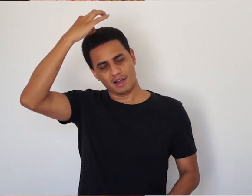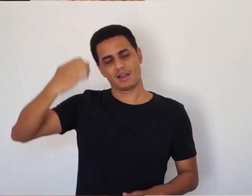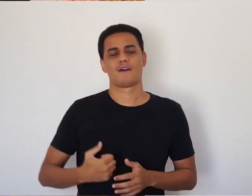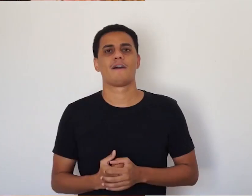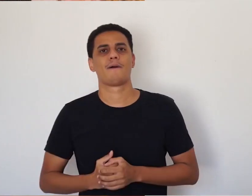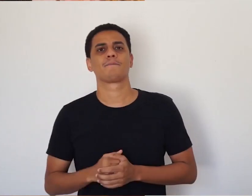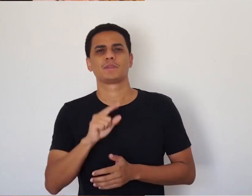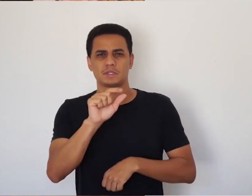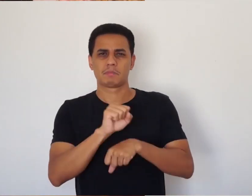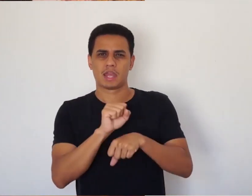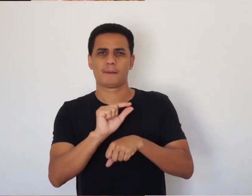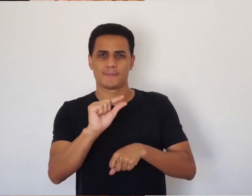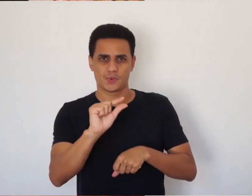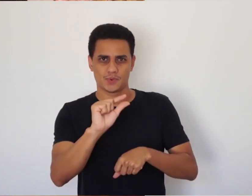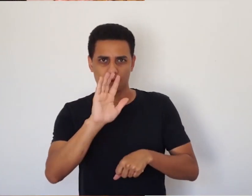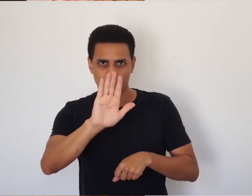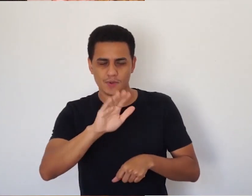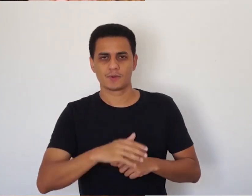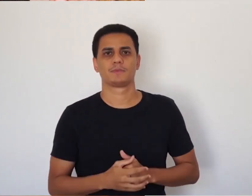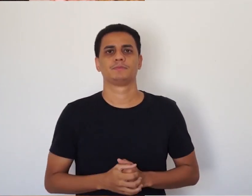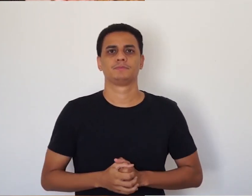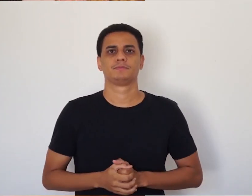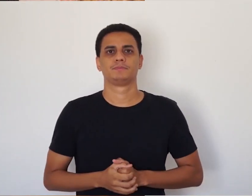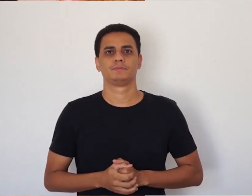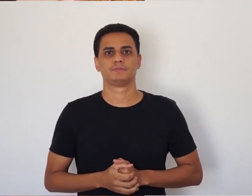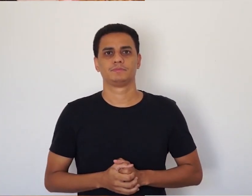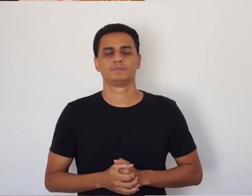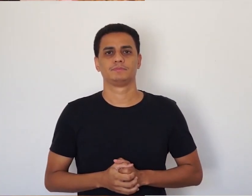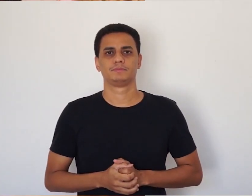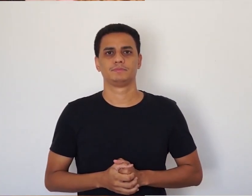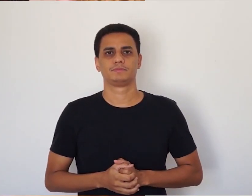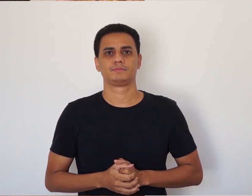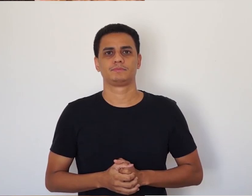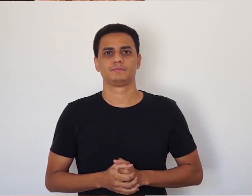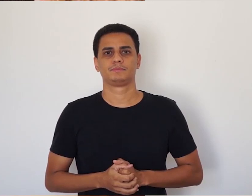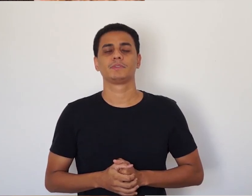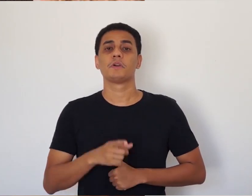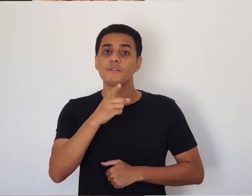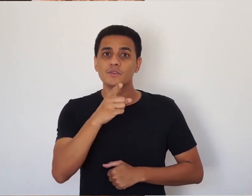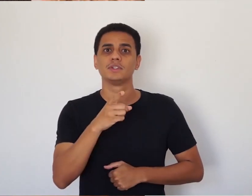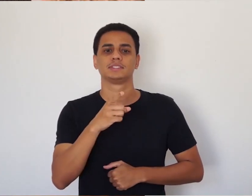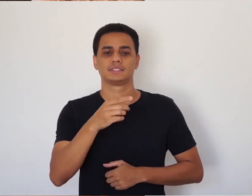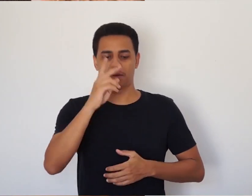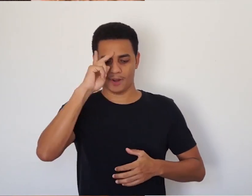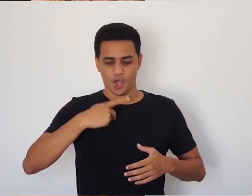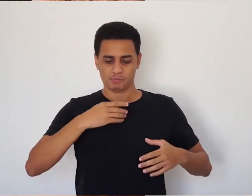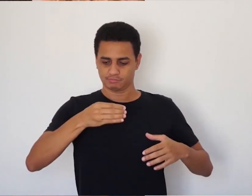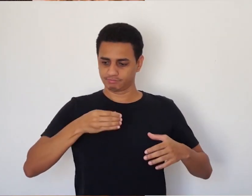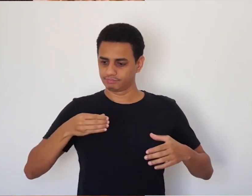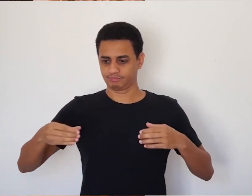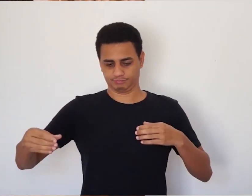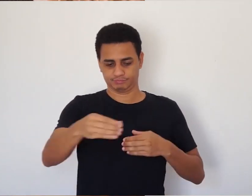família espiritual. Se você puder aguardar um pouco, nós vamos fazer isso juntos. Isso. Espero que você possa